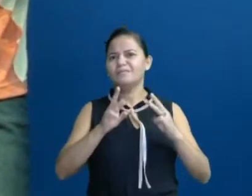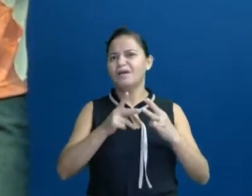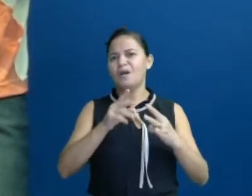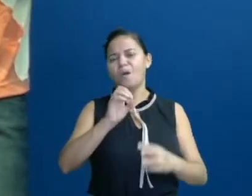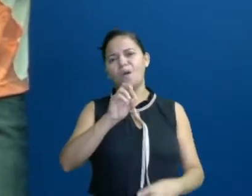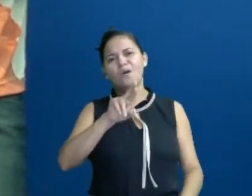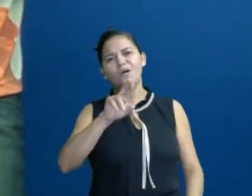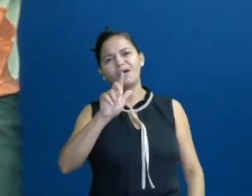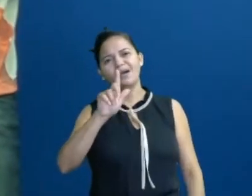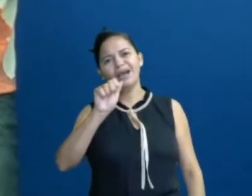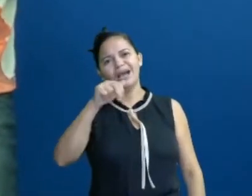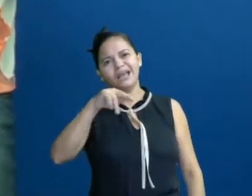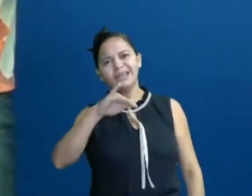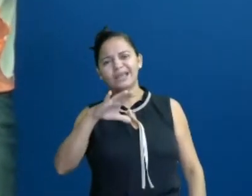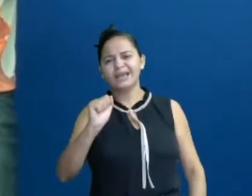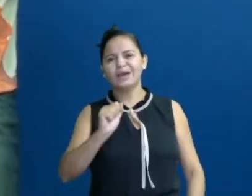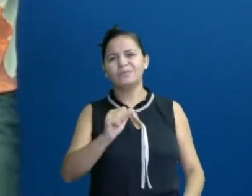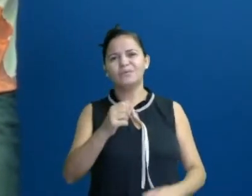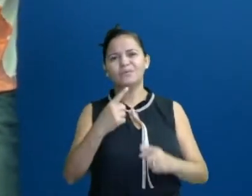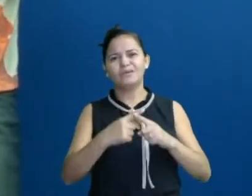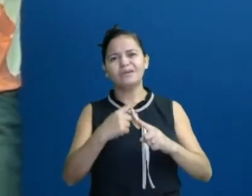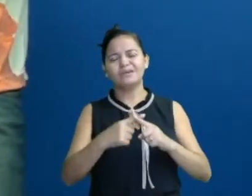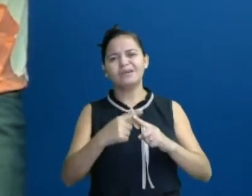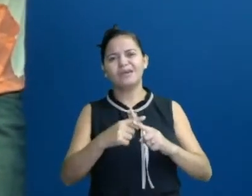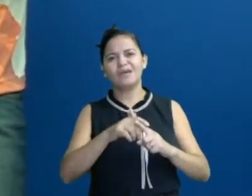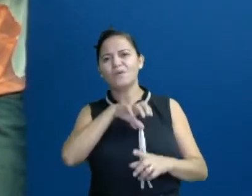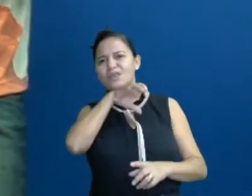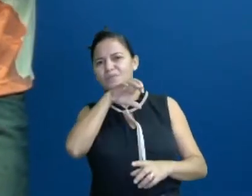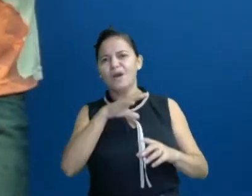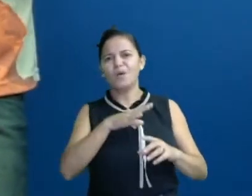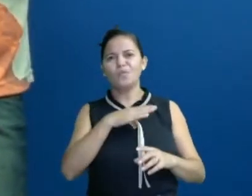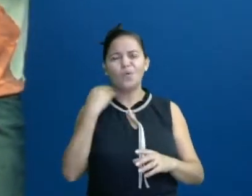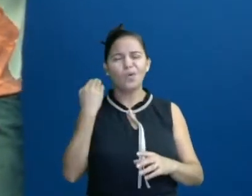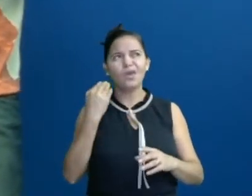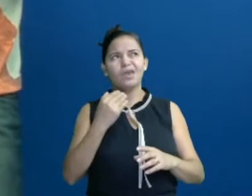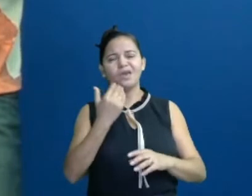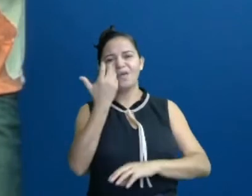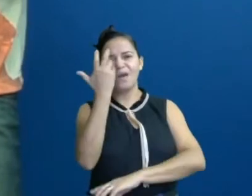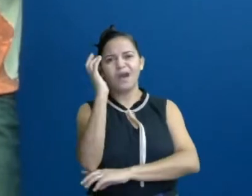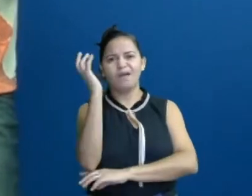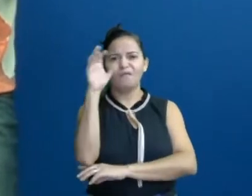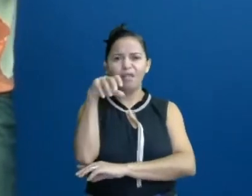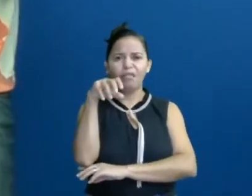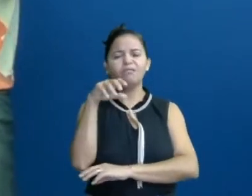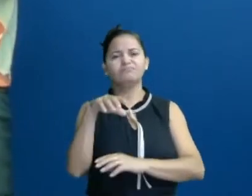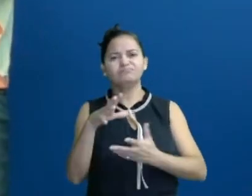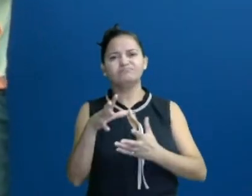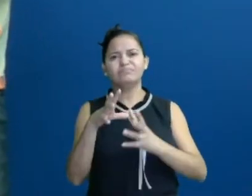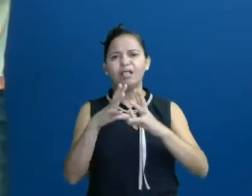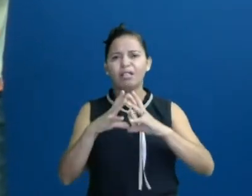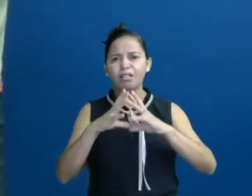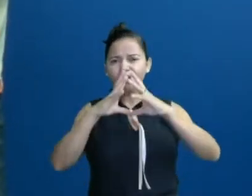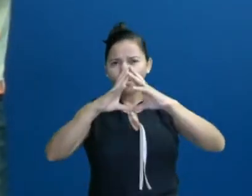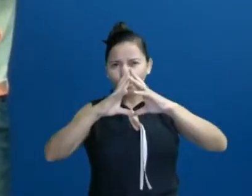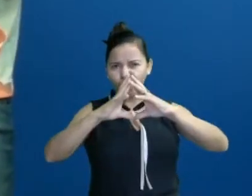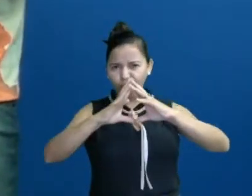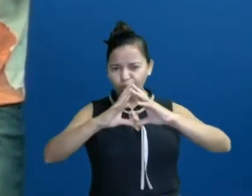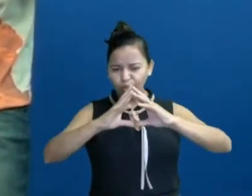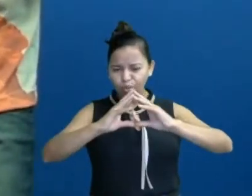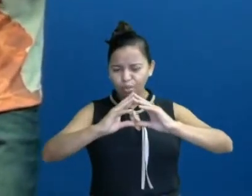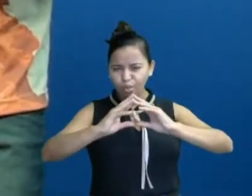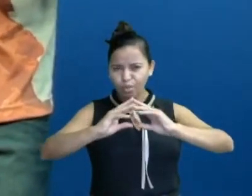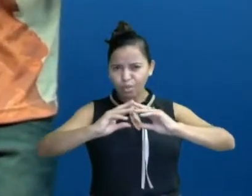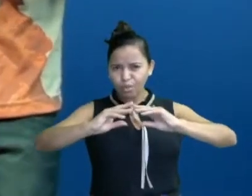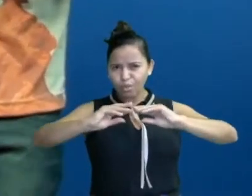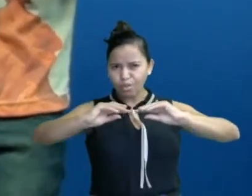aquele resto de animal, de vegetal que está se decompondo, né? E vai formar essa estrutura que nós chamamos de